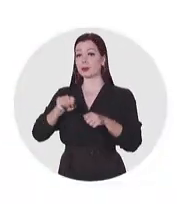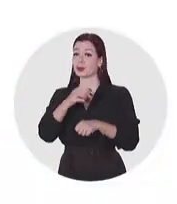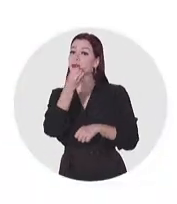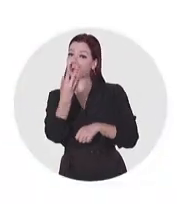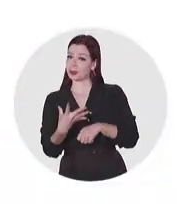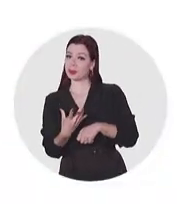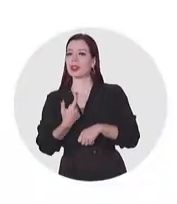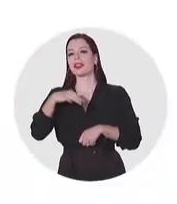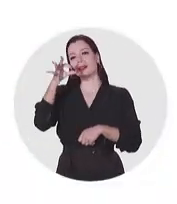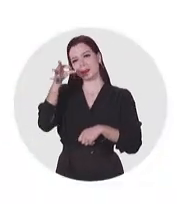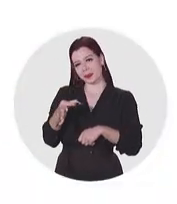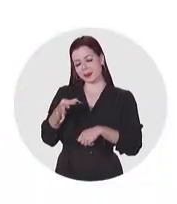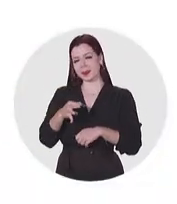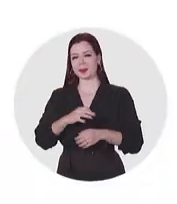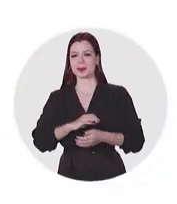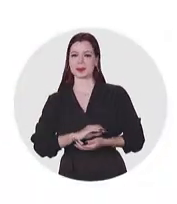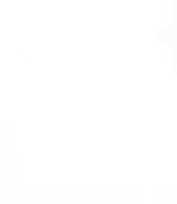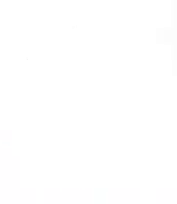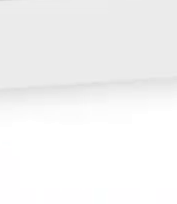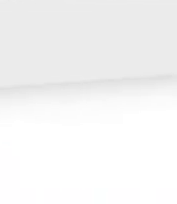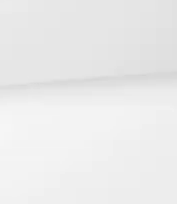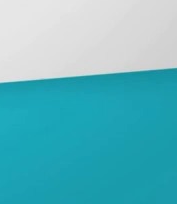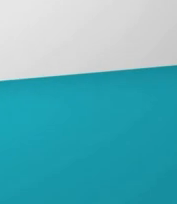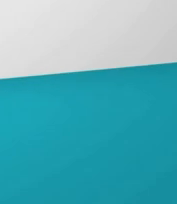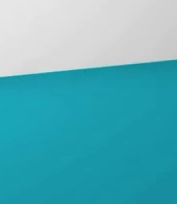Sul. Fazer bem feito para fazer dar certo.